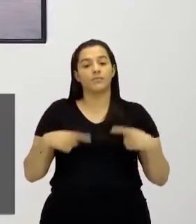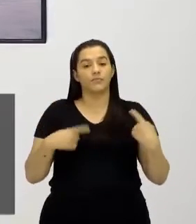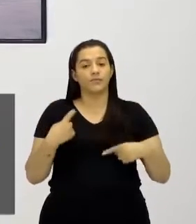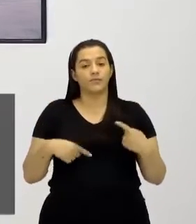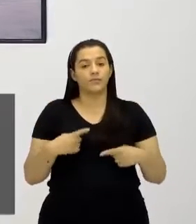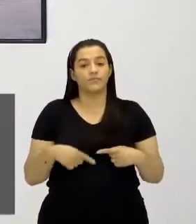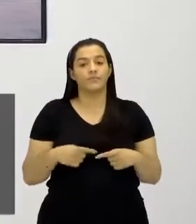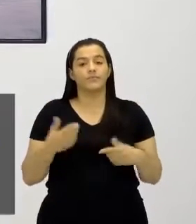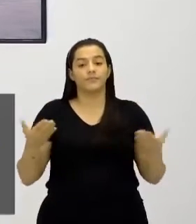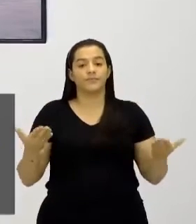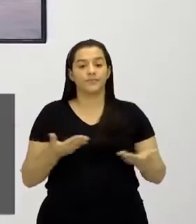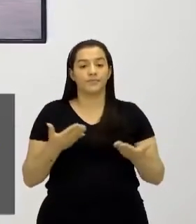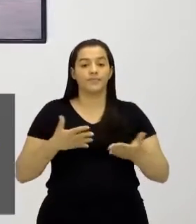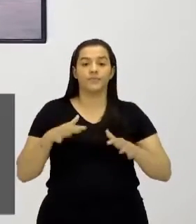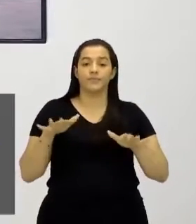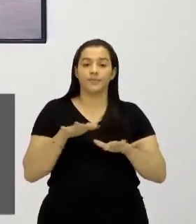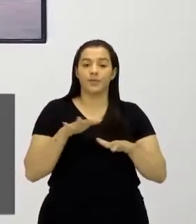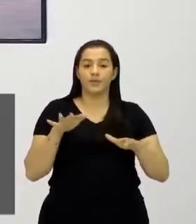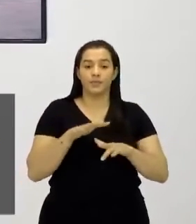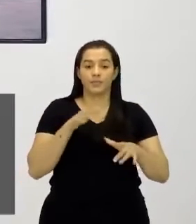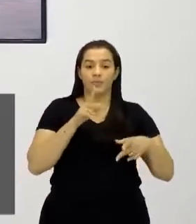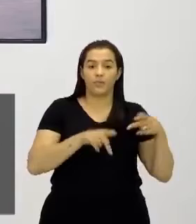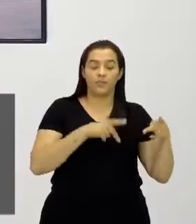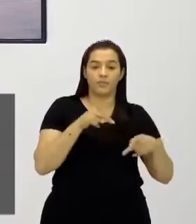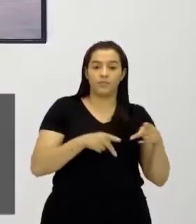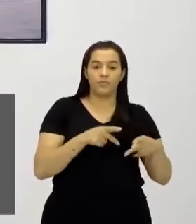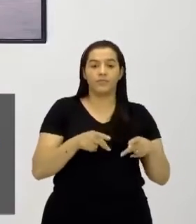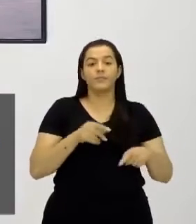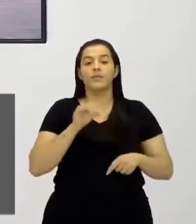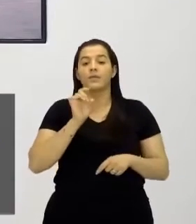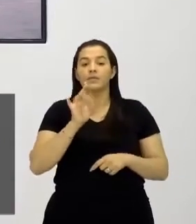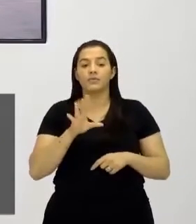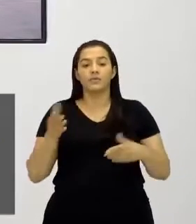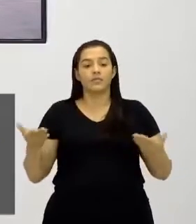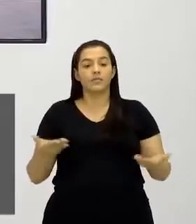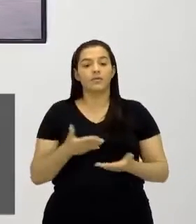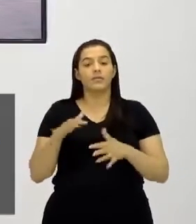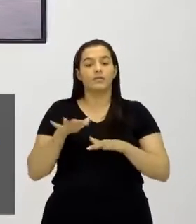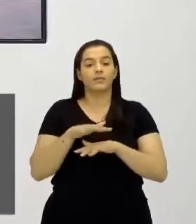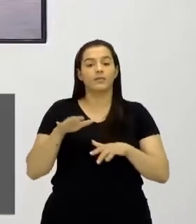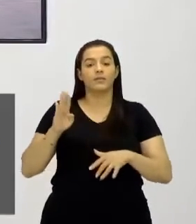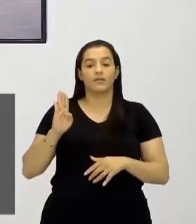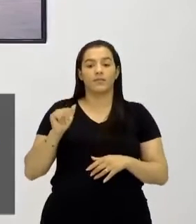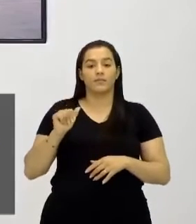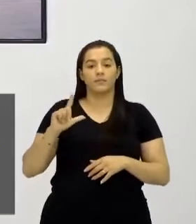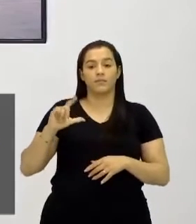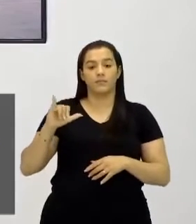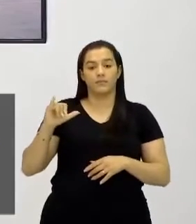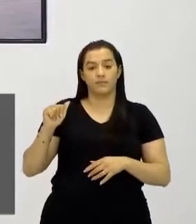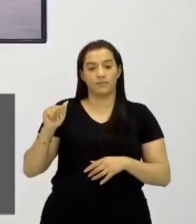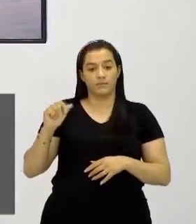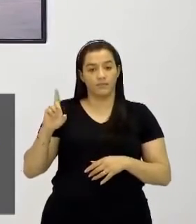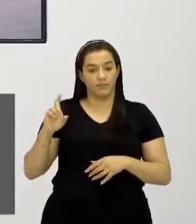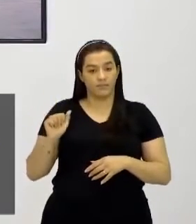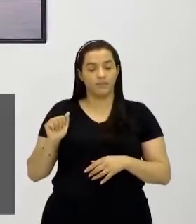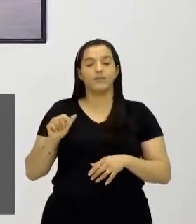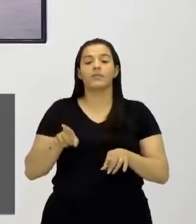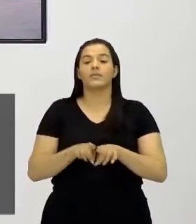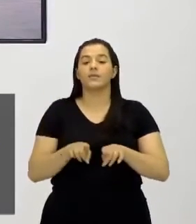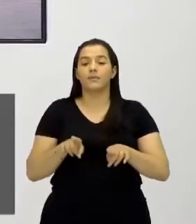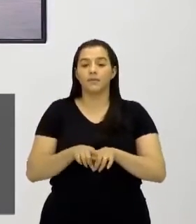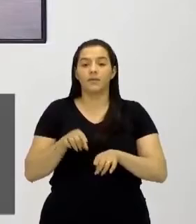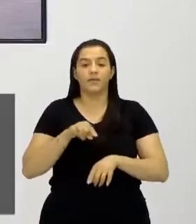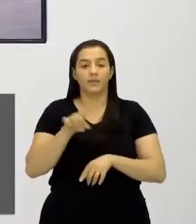estou falando de um movimento agora, né, de populares, mas neste movimento da balaiada, os liberais também